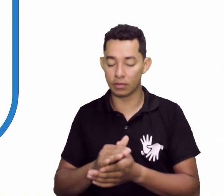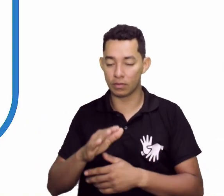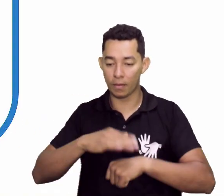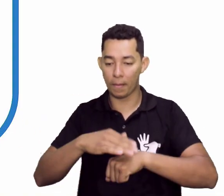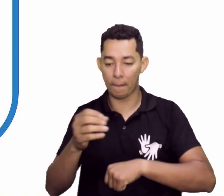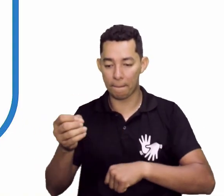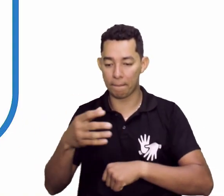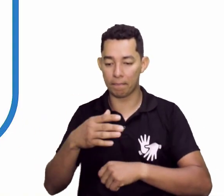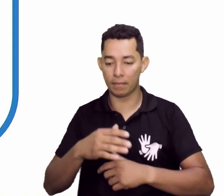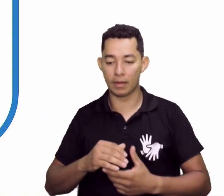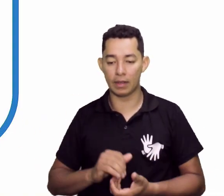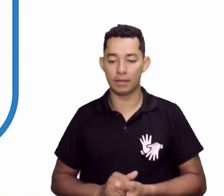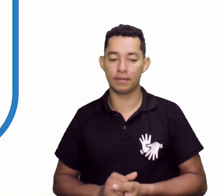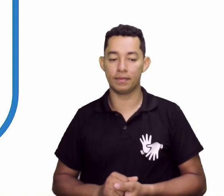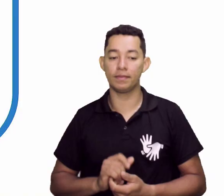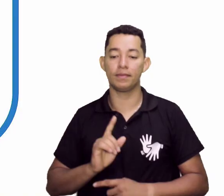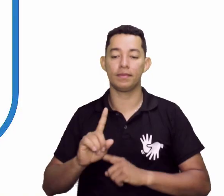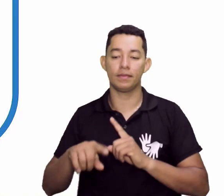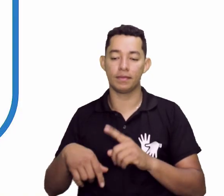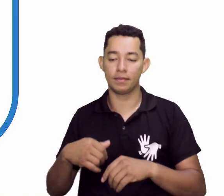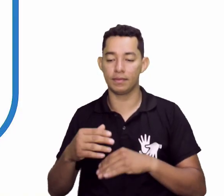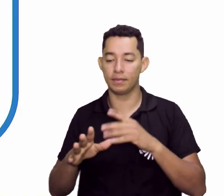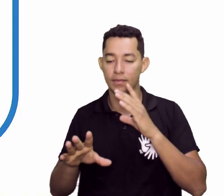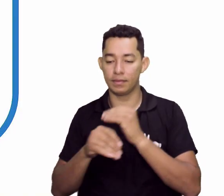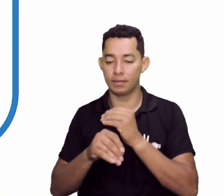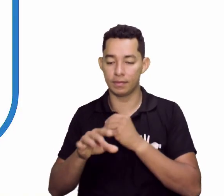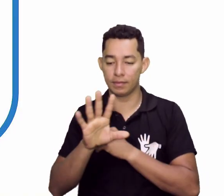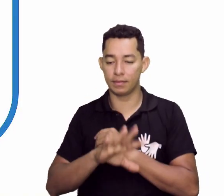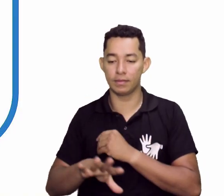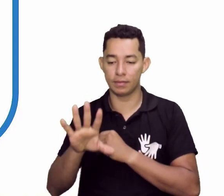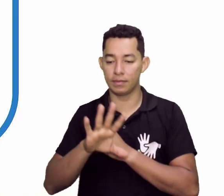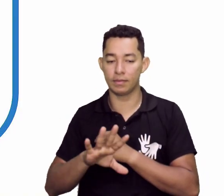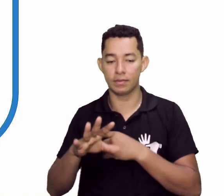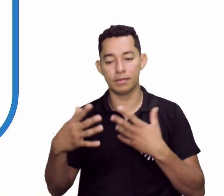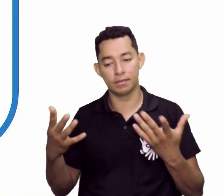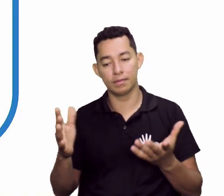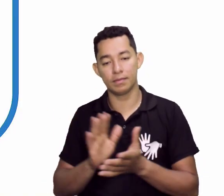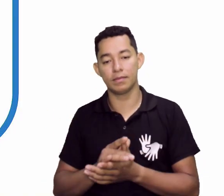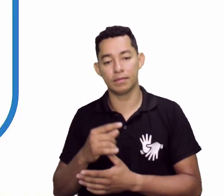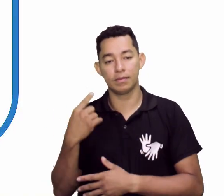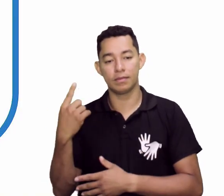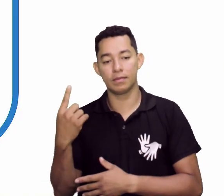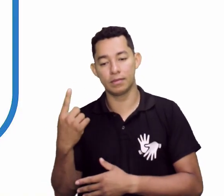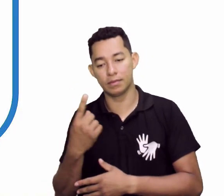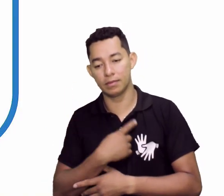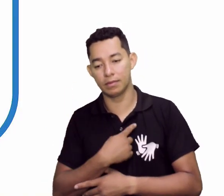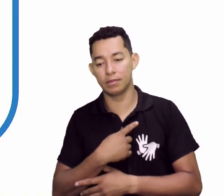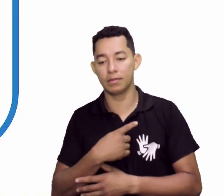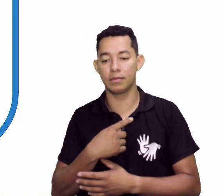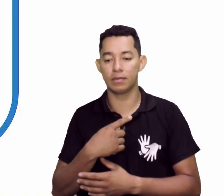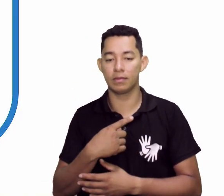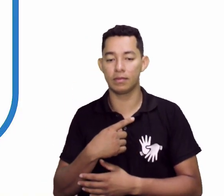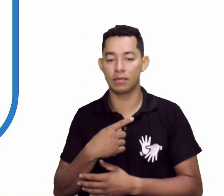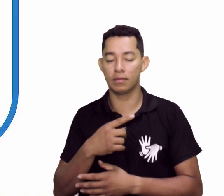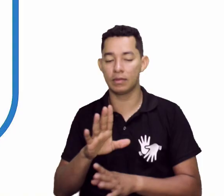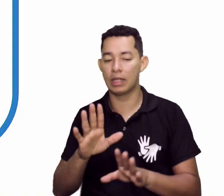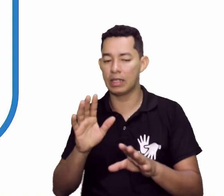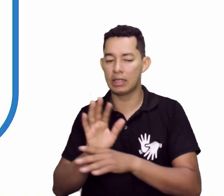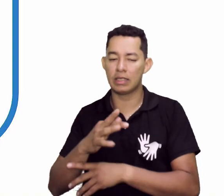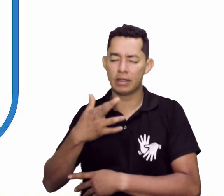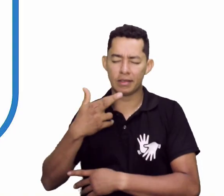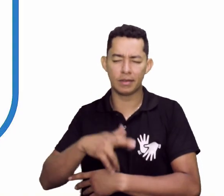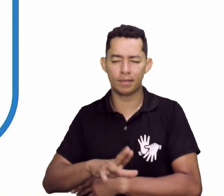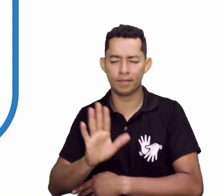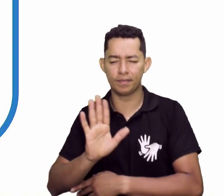deles. Depois disso, pá, revisão geral e, puxa vida, vacilão, não vacila não, ficar de